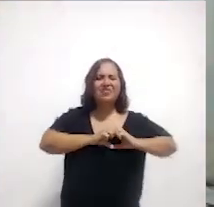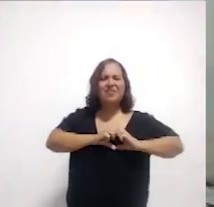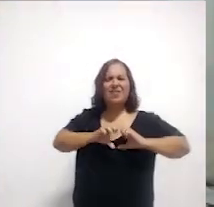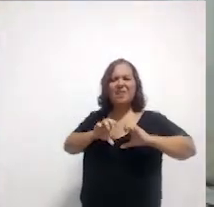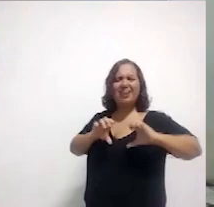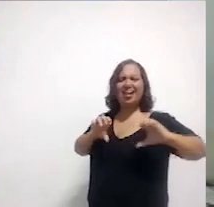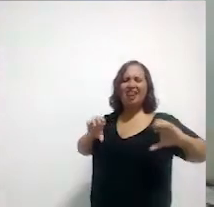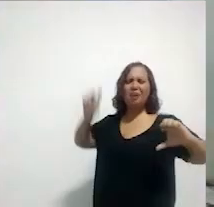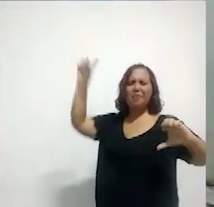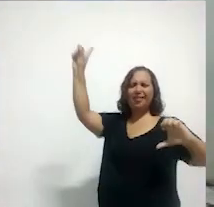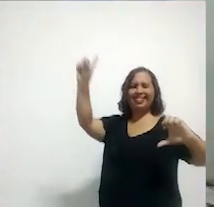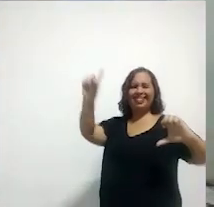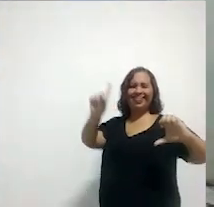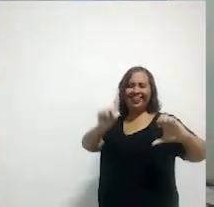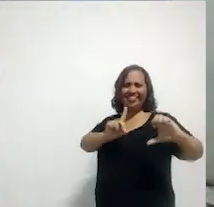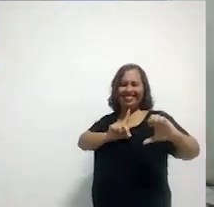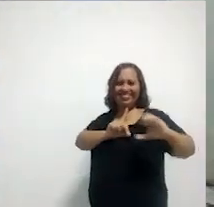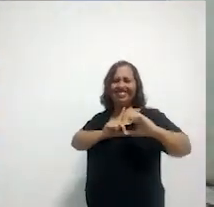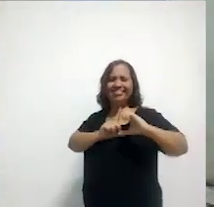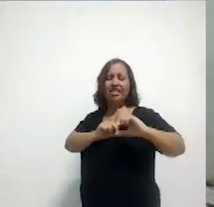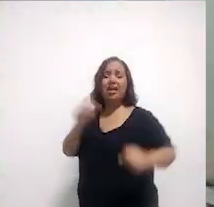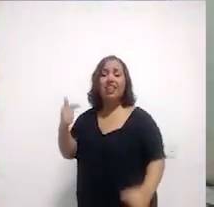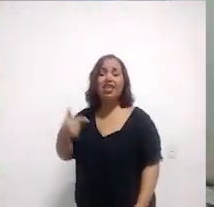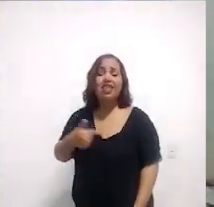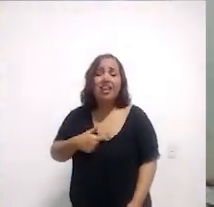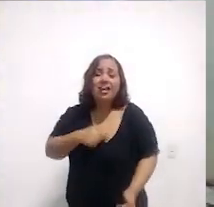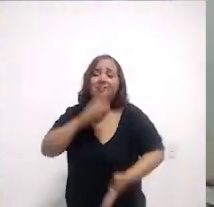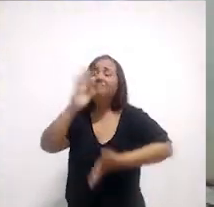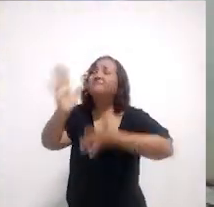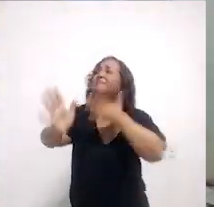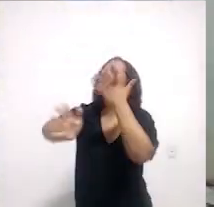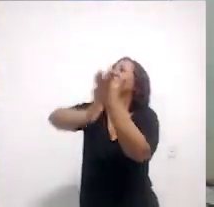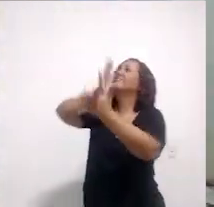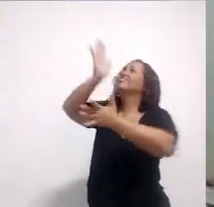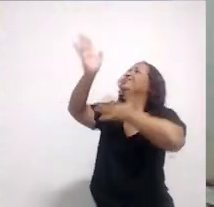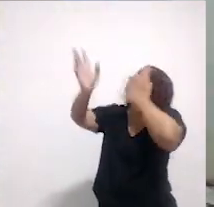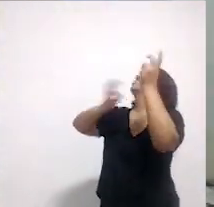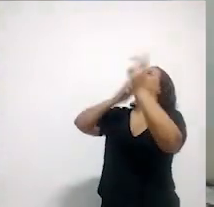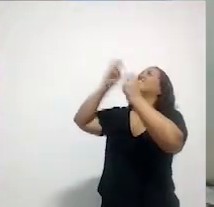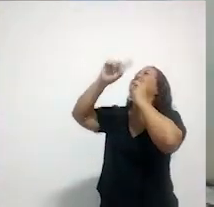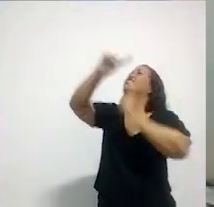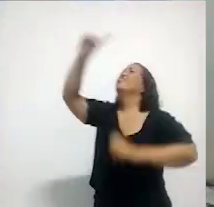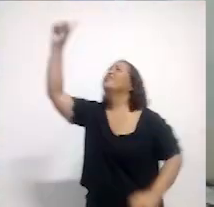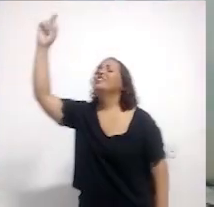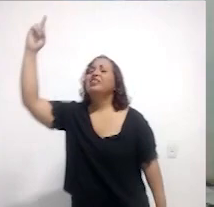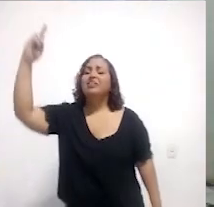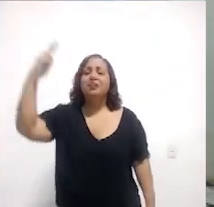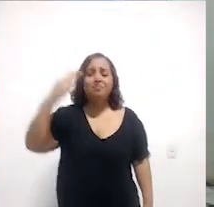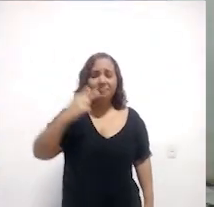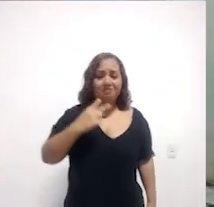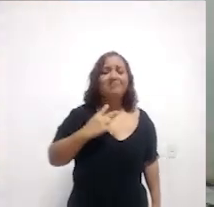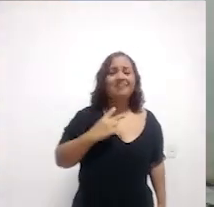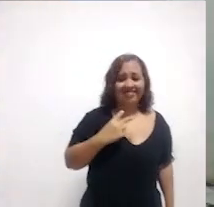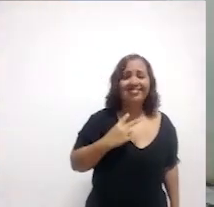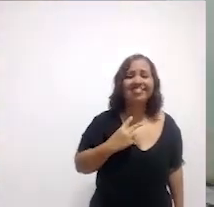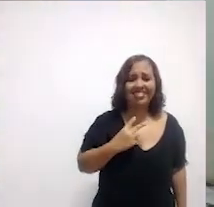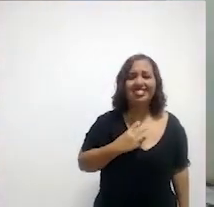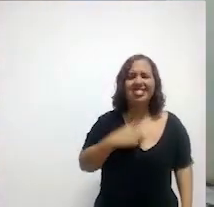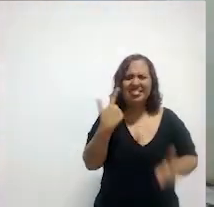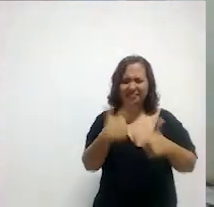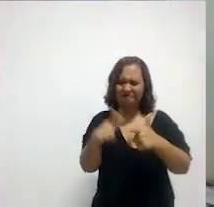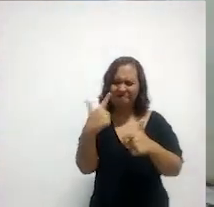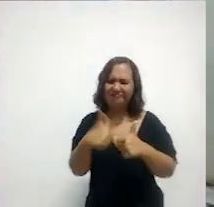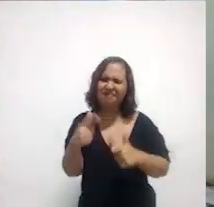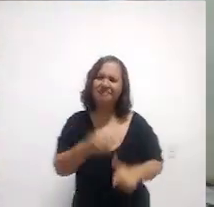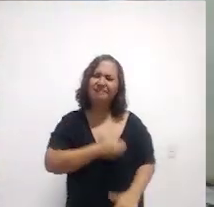meu coração, meu clamor, tu escutas e